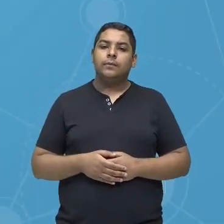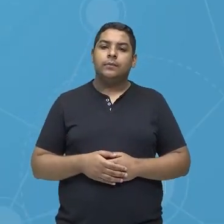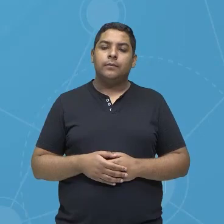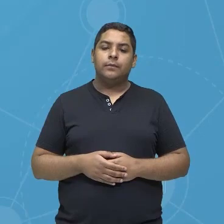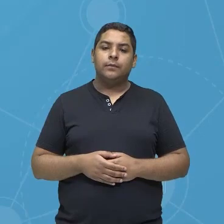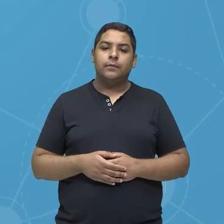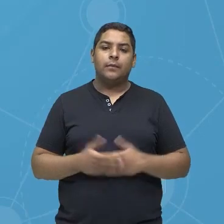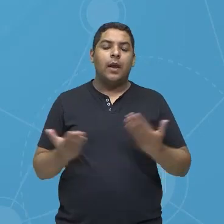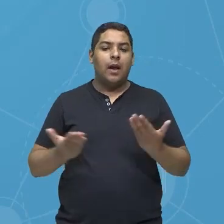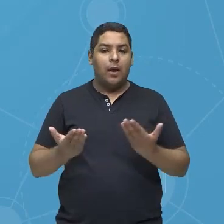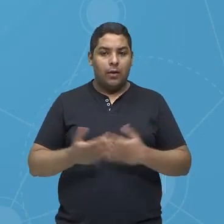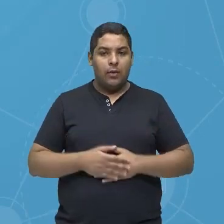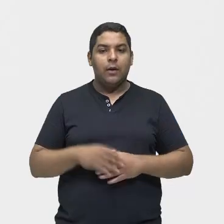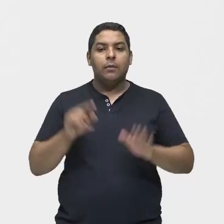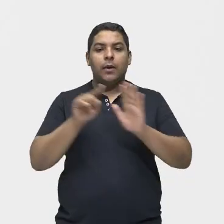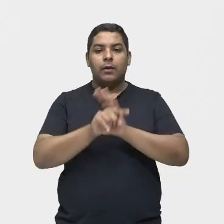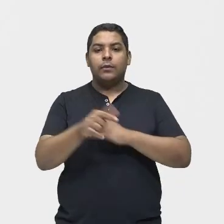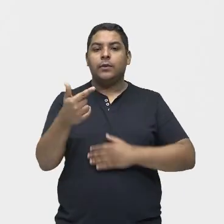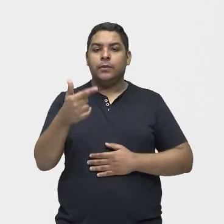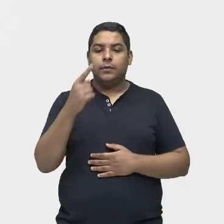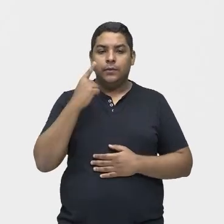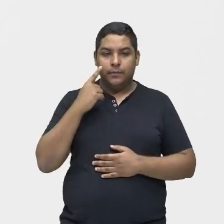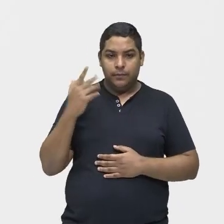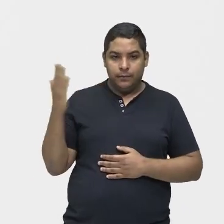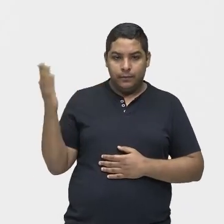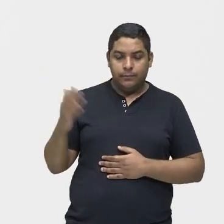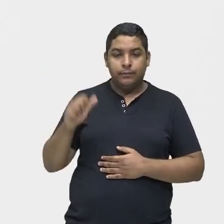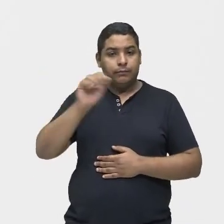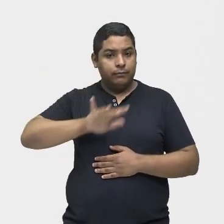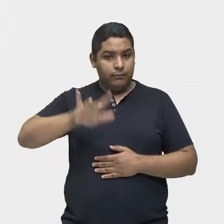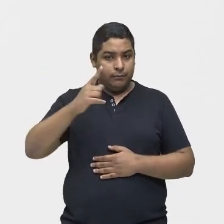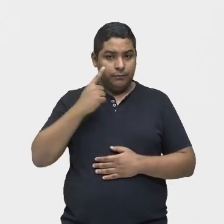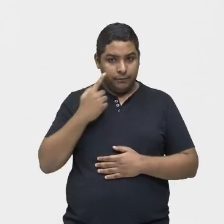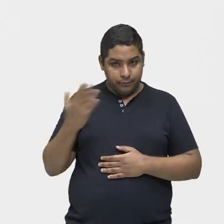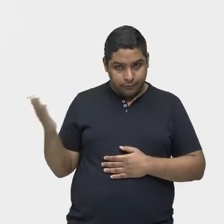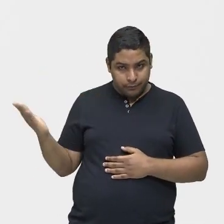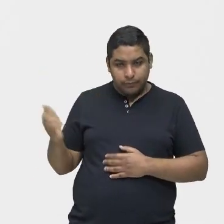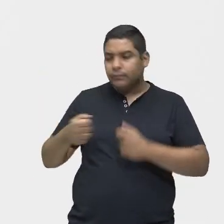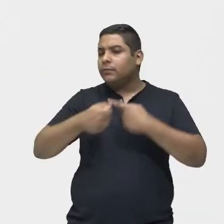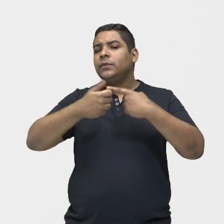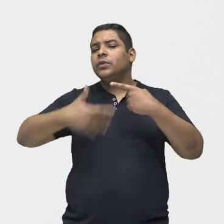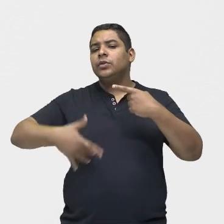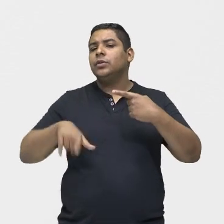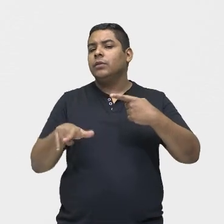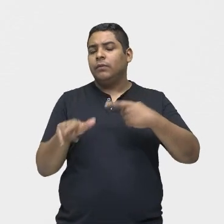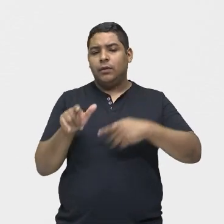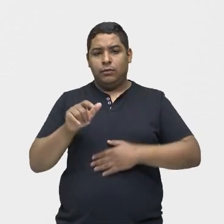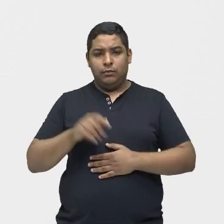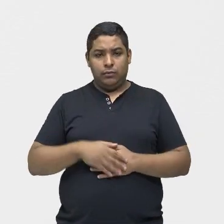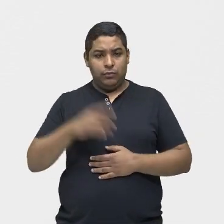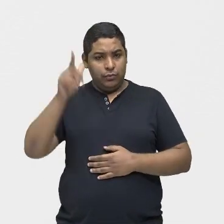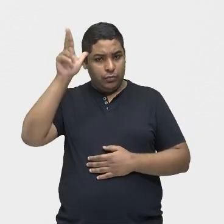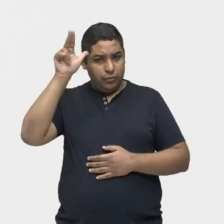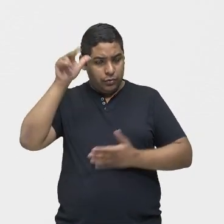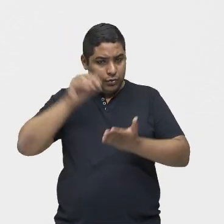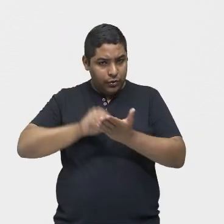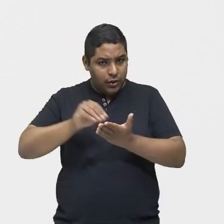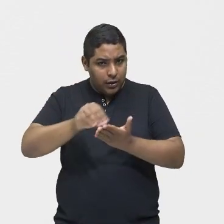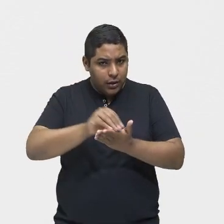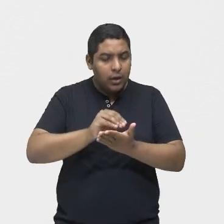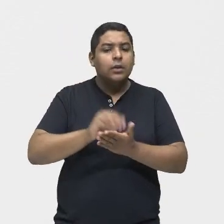possa escapar é apenas cheque. O checkmate acontece quando o rei é atacado e não tem mais nenhum recurso para se